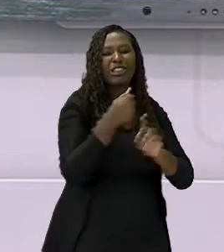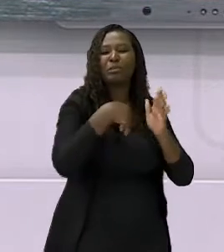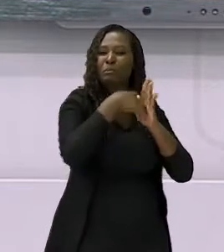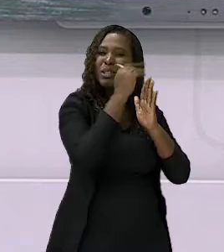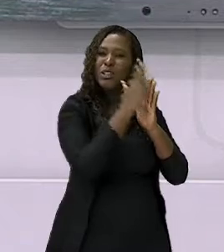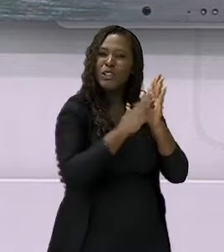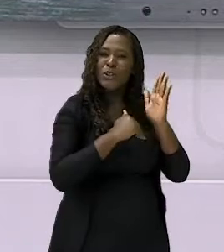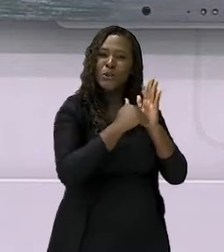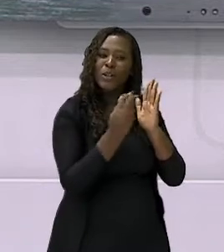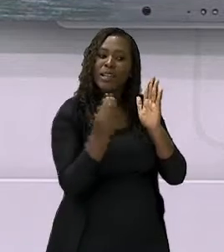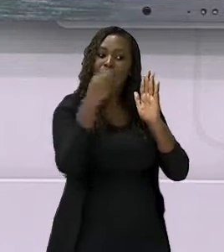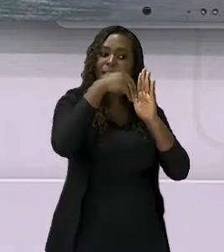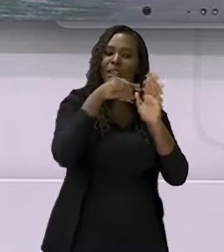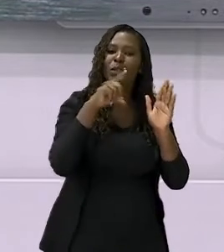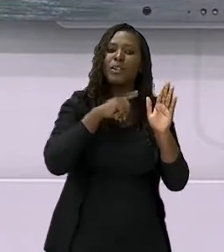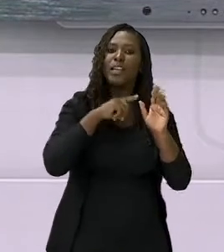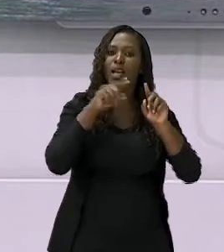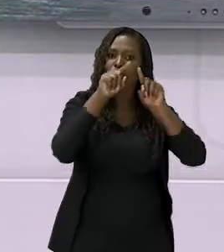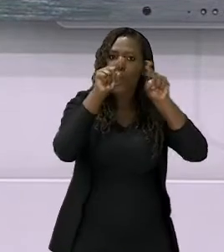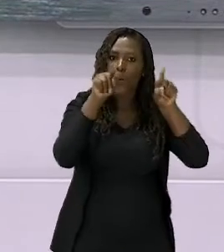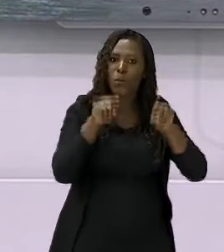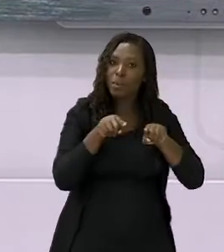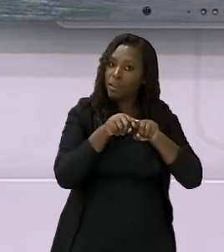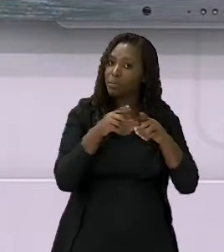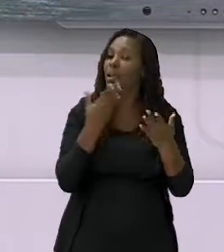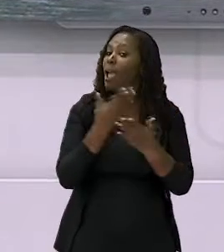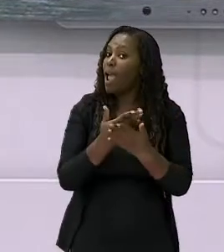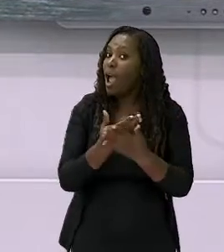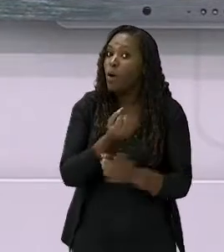Não se perca dentro das suas atividades.